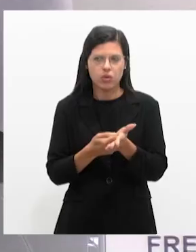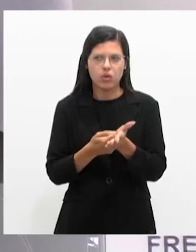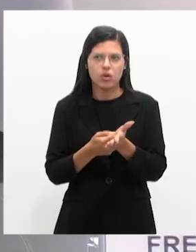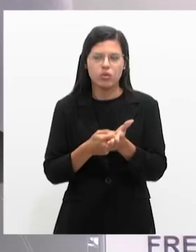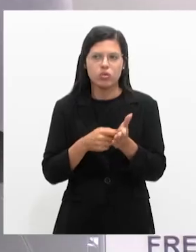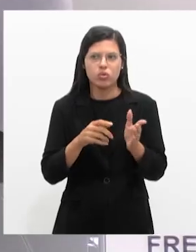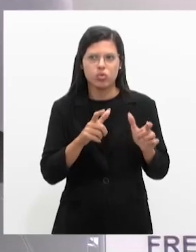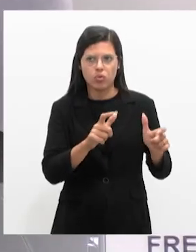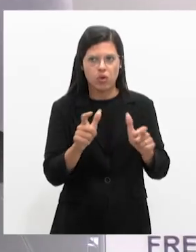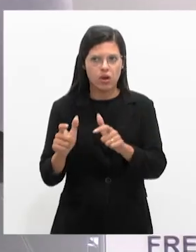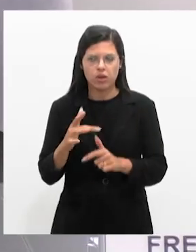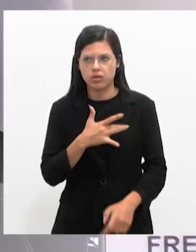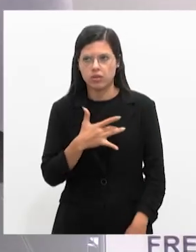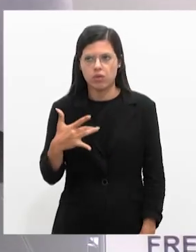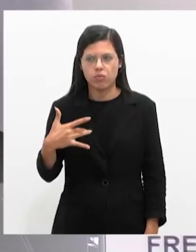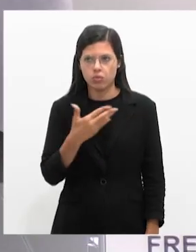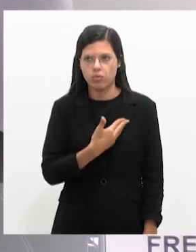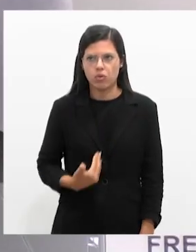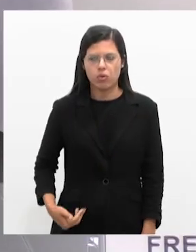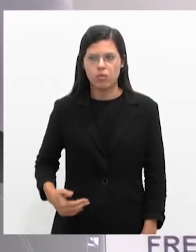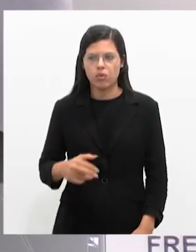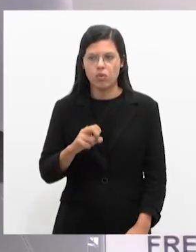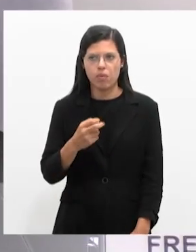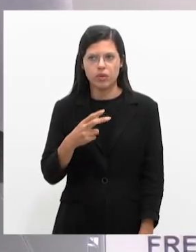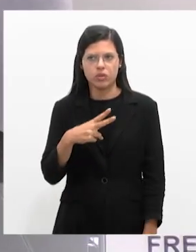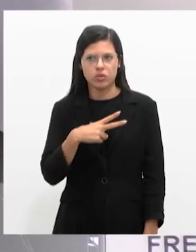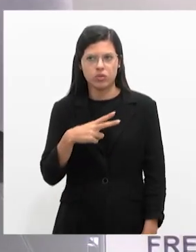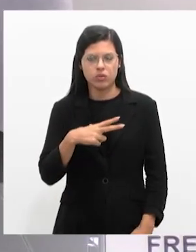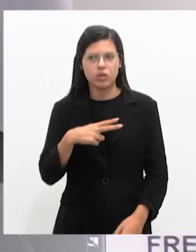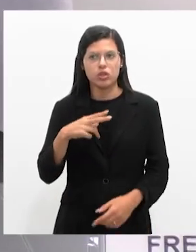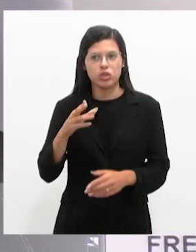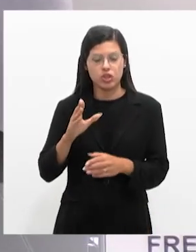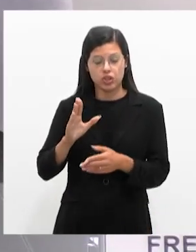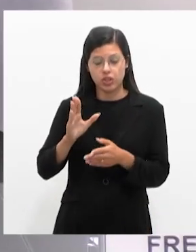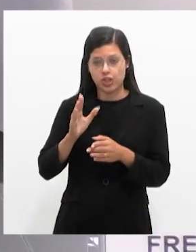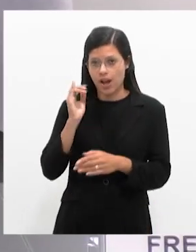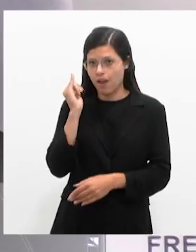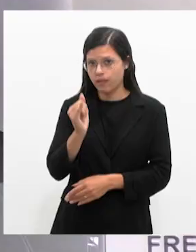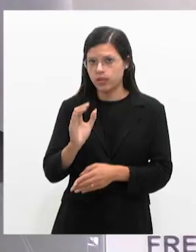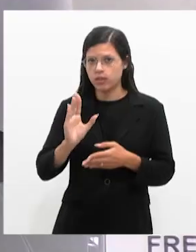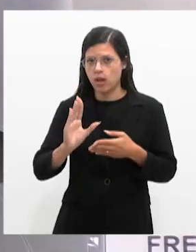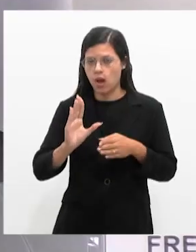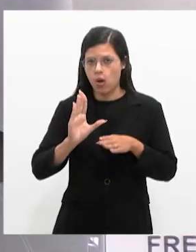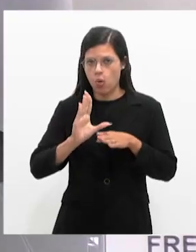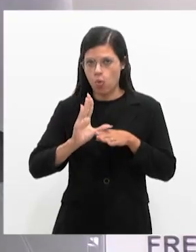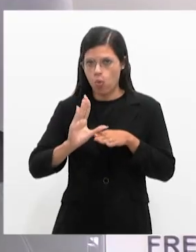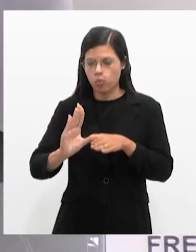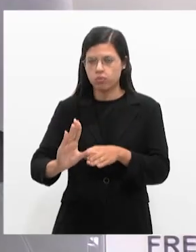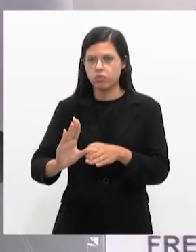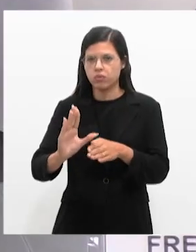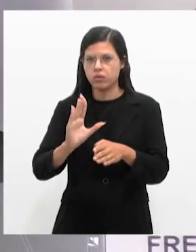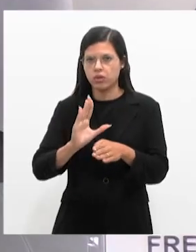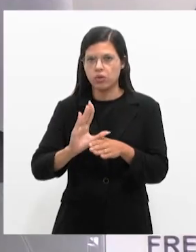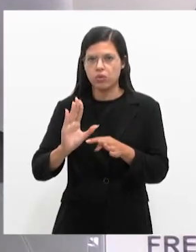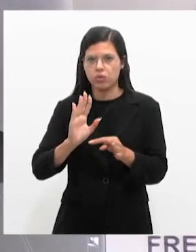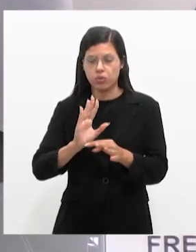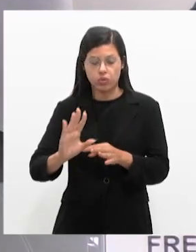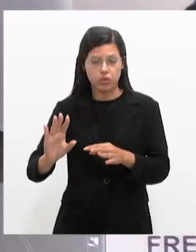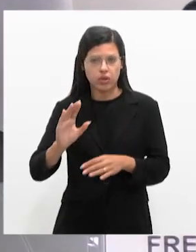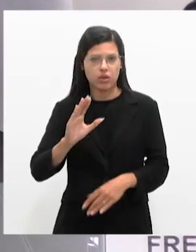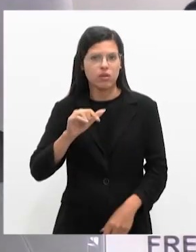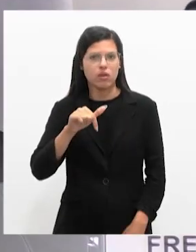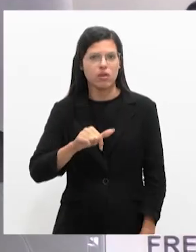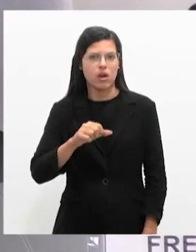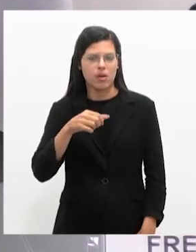de saúde, públicos ou privados, de comunicar o Conselho Tutelar nos casos de alta hospitalar de recém-nascidos sem a emissão da certidão de